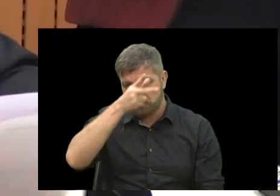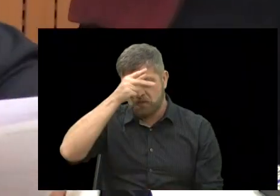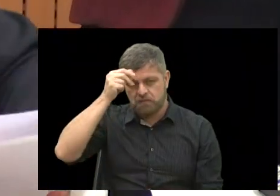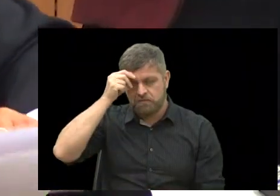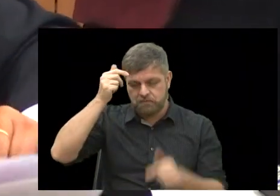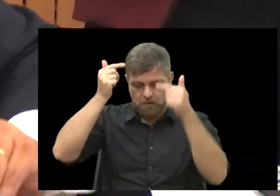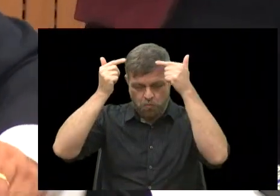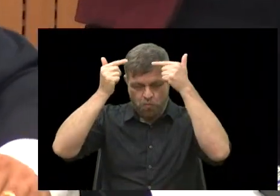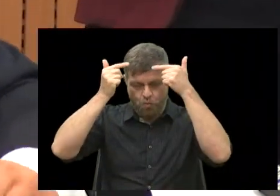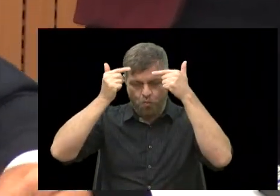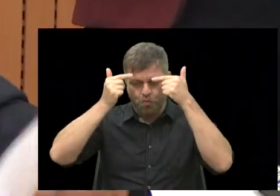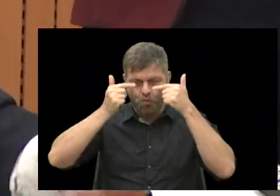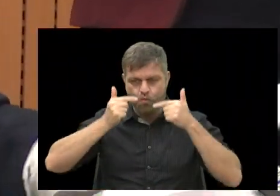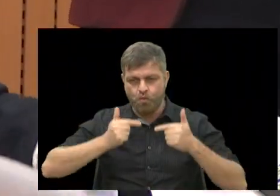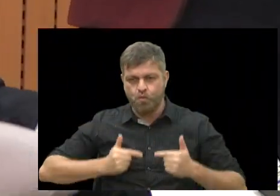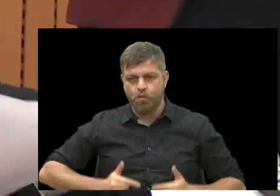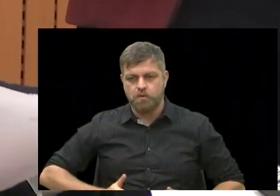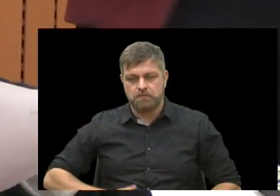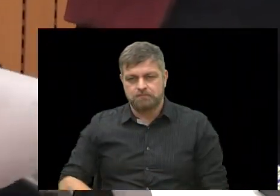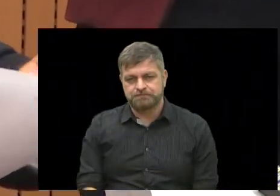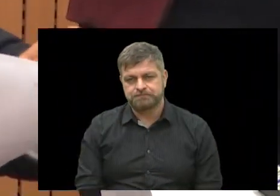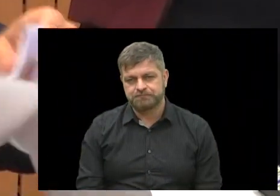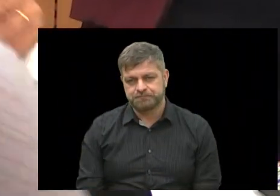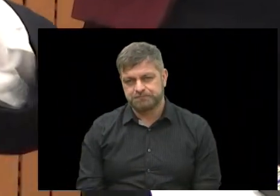administrativa articulada na denúncia.